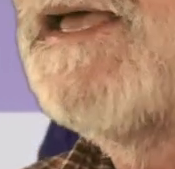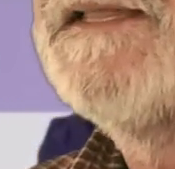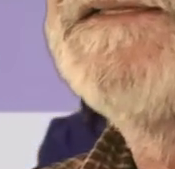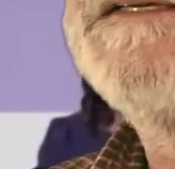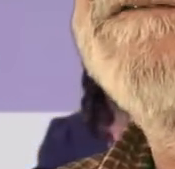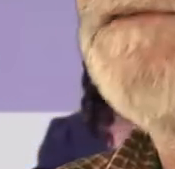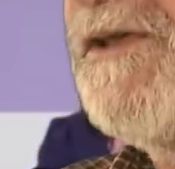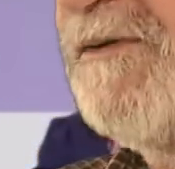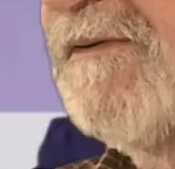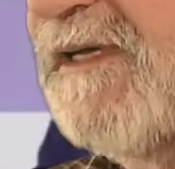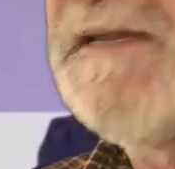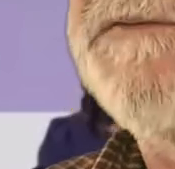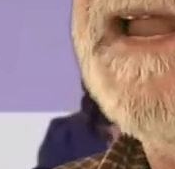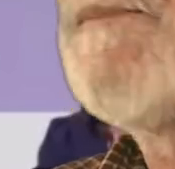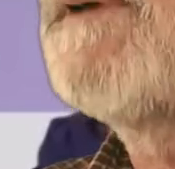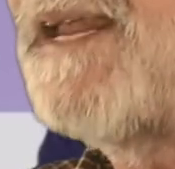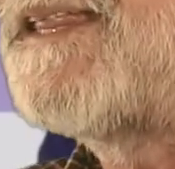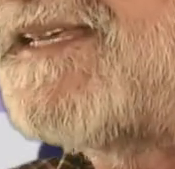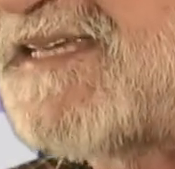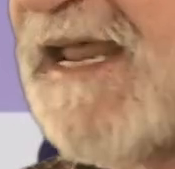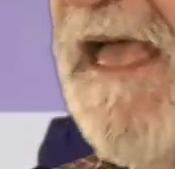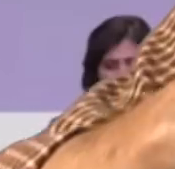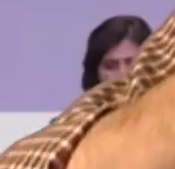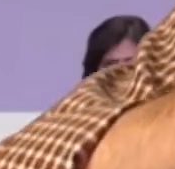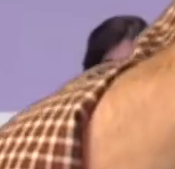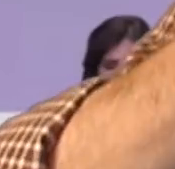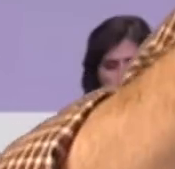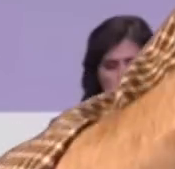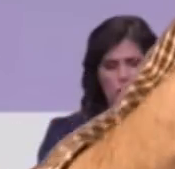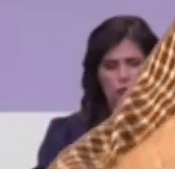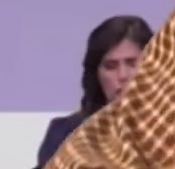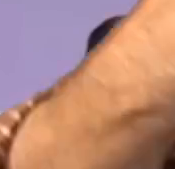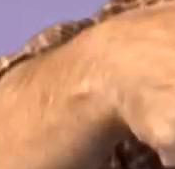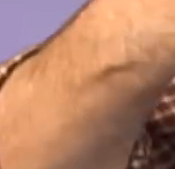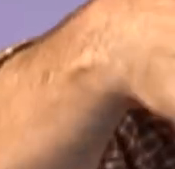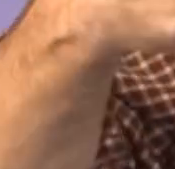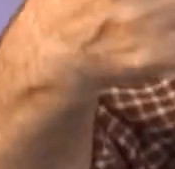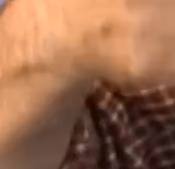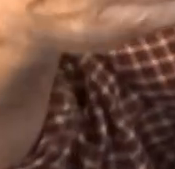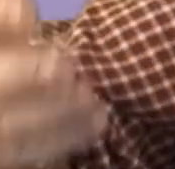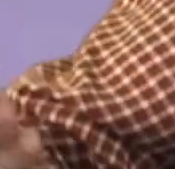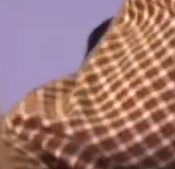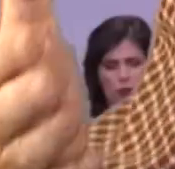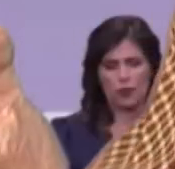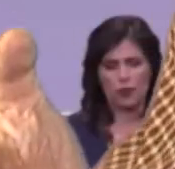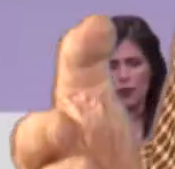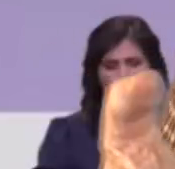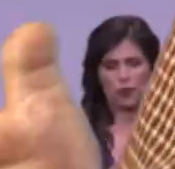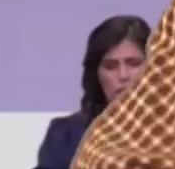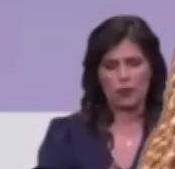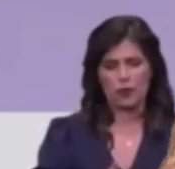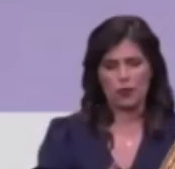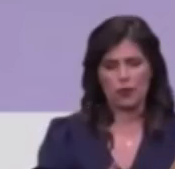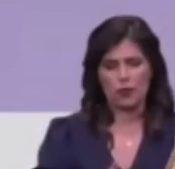falar de vinho quer dizer falar é uma maneira de dizer veio a enrolar a língua balbuciar tentando falar de vinho